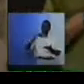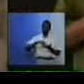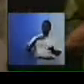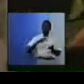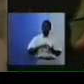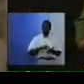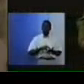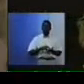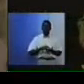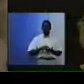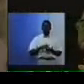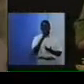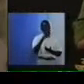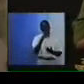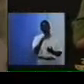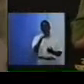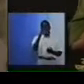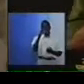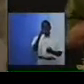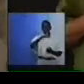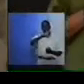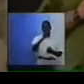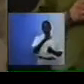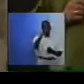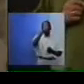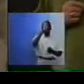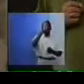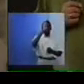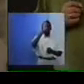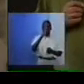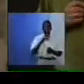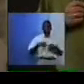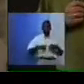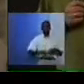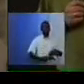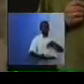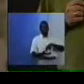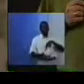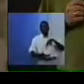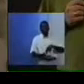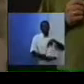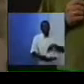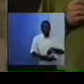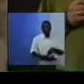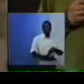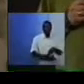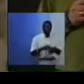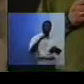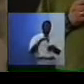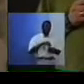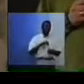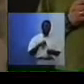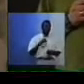igualzinho São João Batista pulou de alegria no seio de Santa Isabel. O dia que você foi